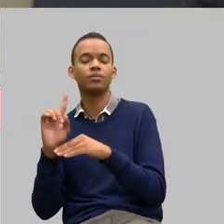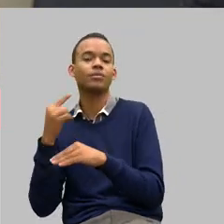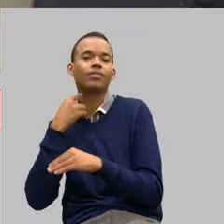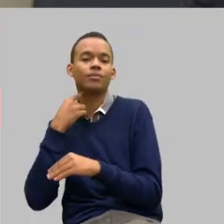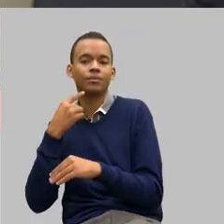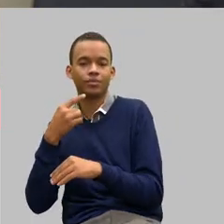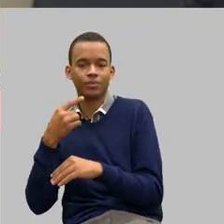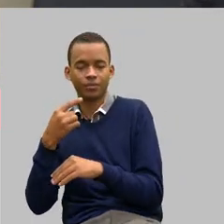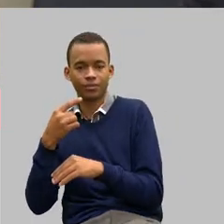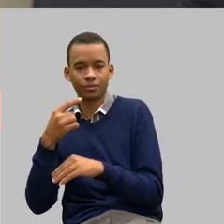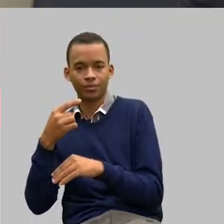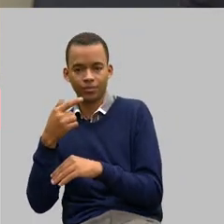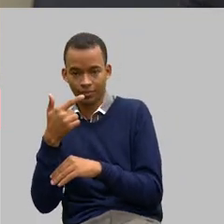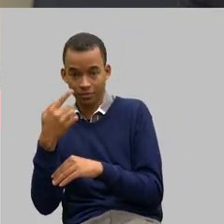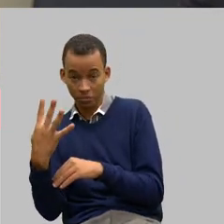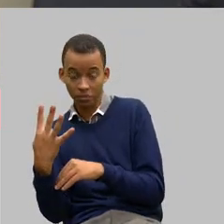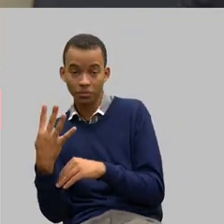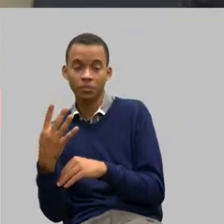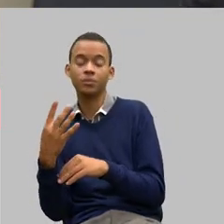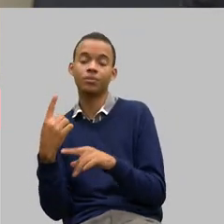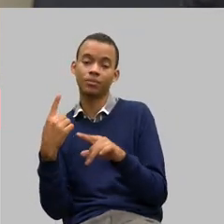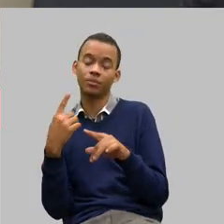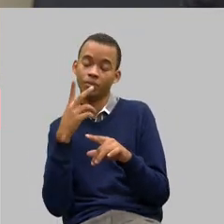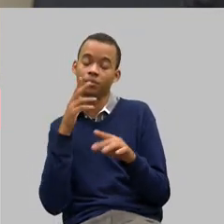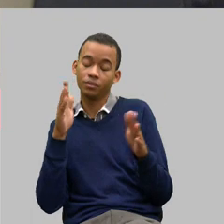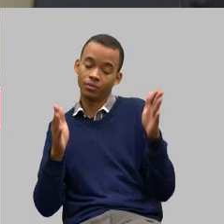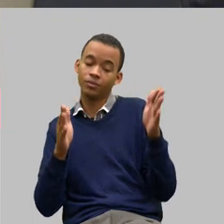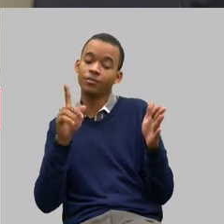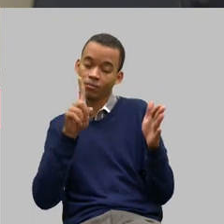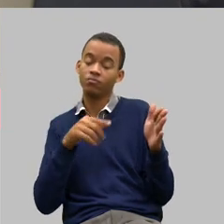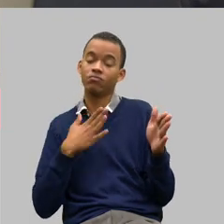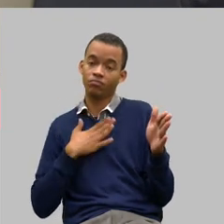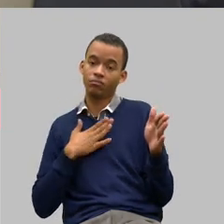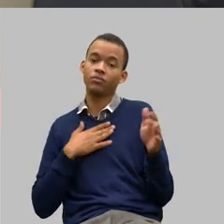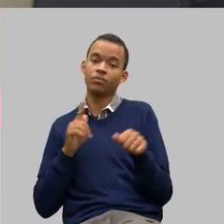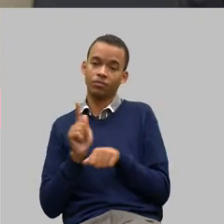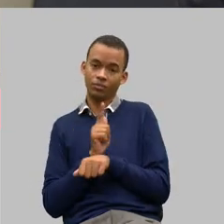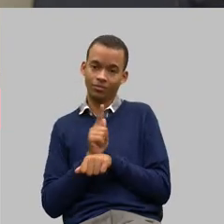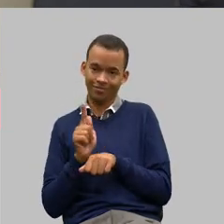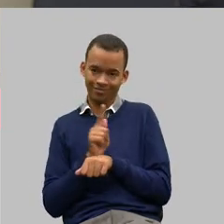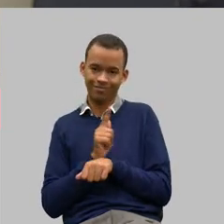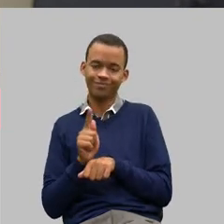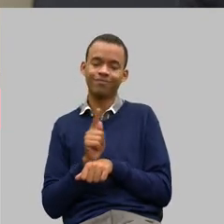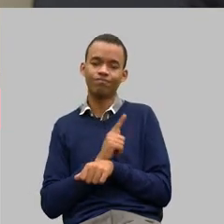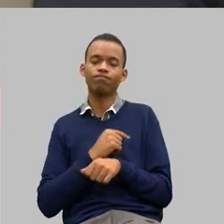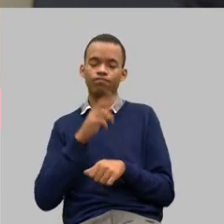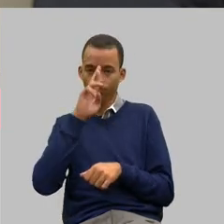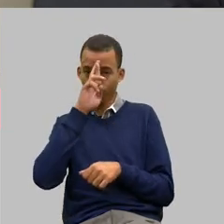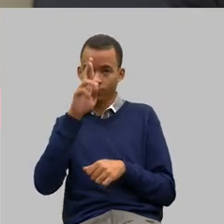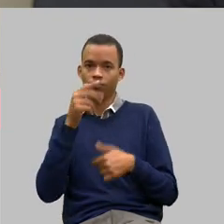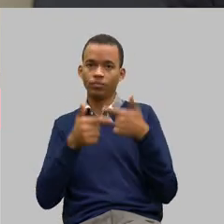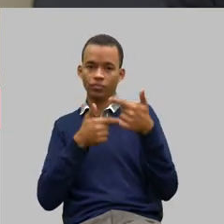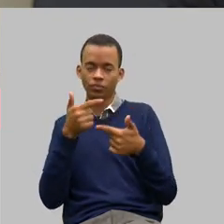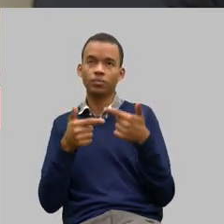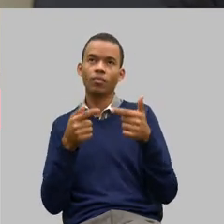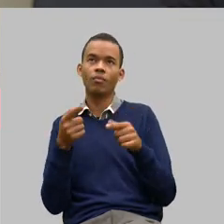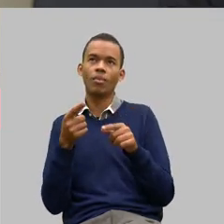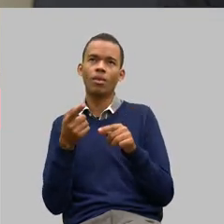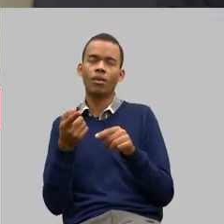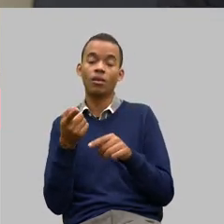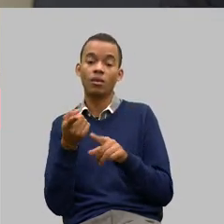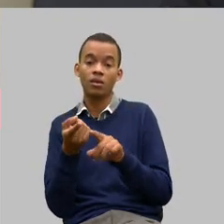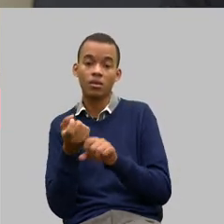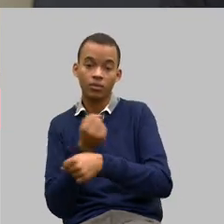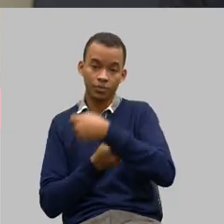né em 27 de fevereiro do ano passado então quer dizer um pouquinho antes aí desse período tive a oportunidade de estar aqui ano passado no fiscaliza e